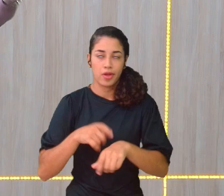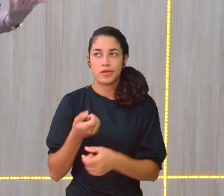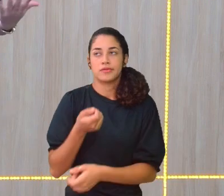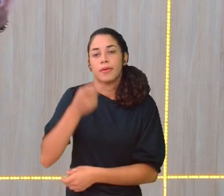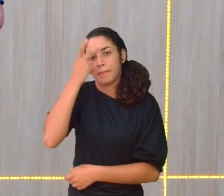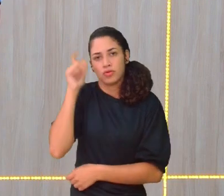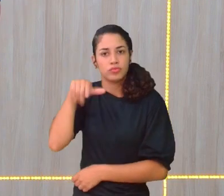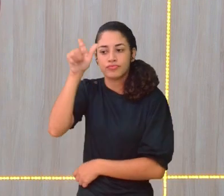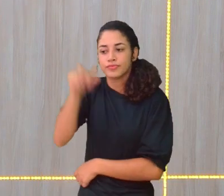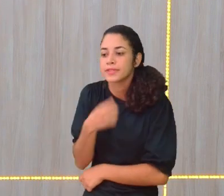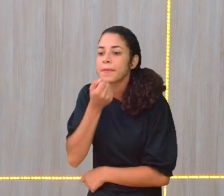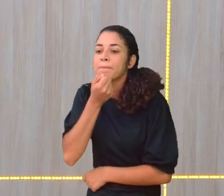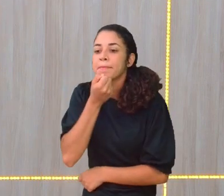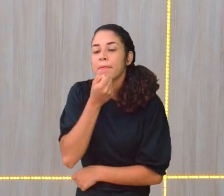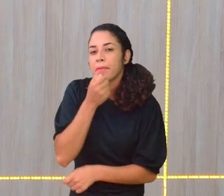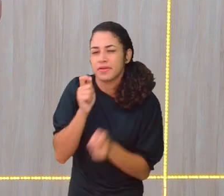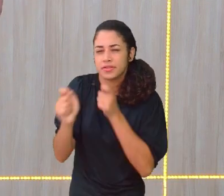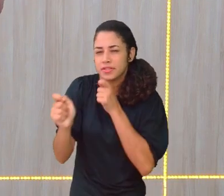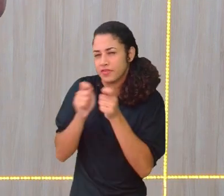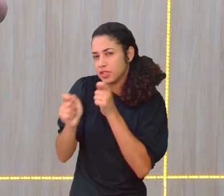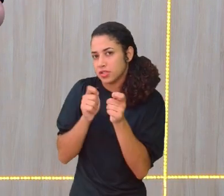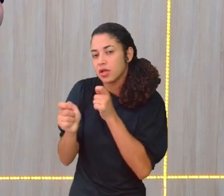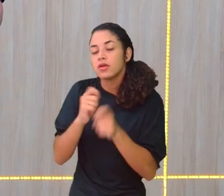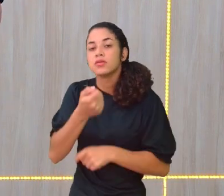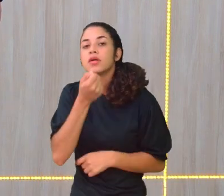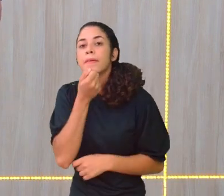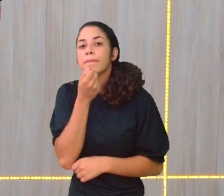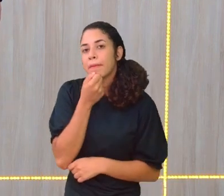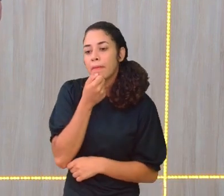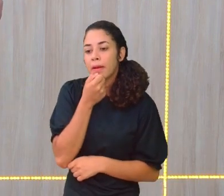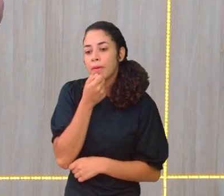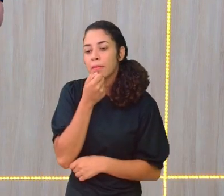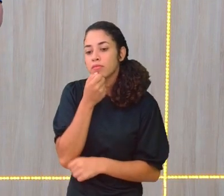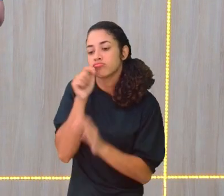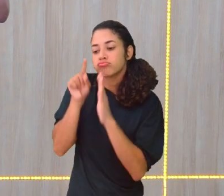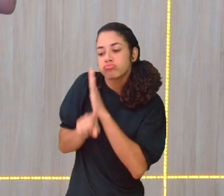uma repórter está lá, não é, fazendo uma entrevista com